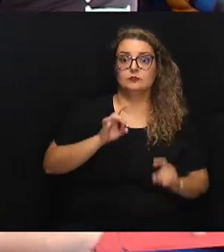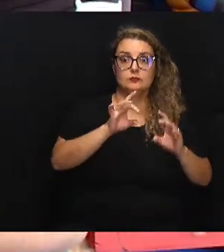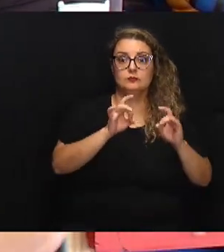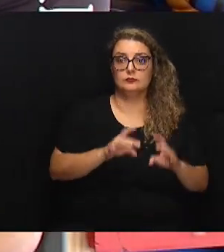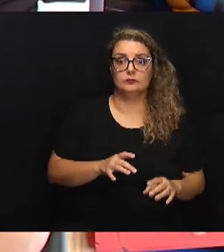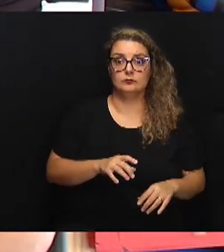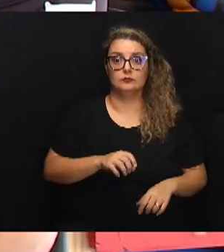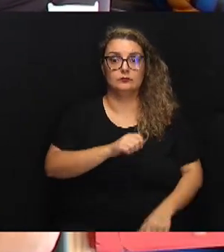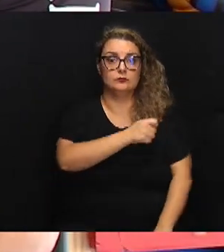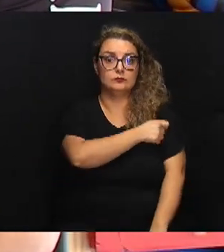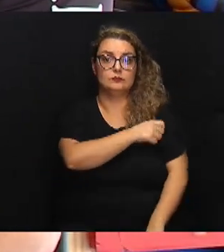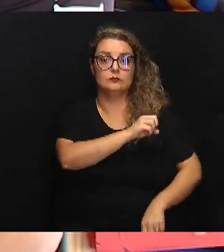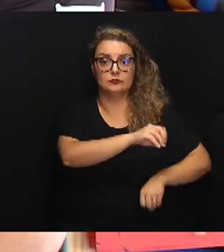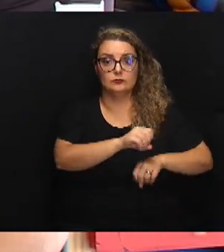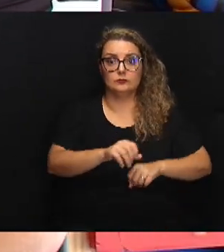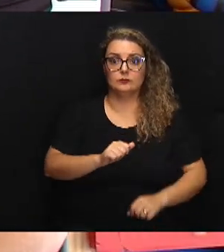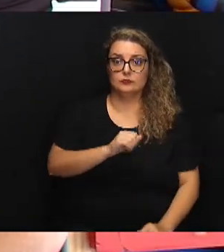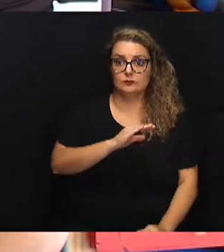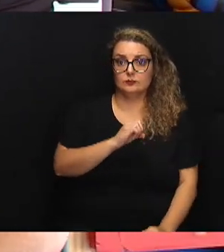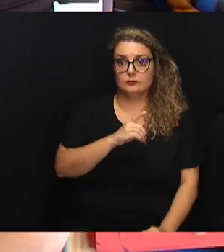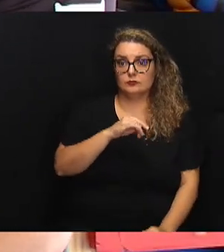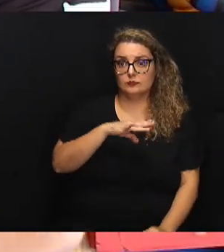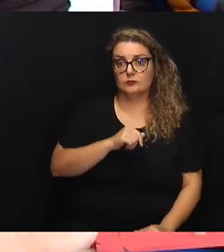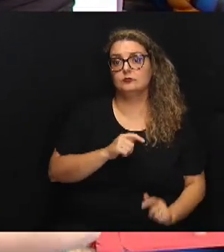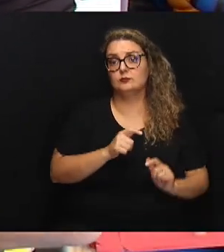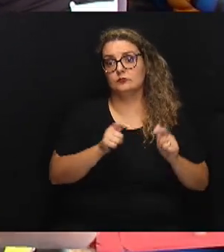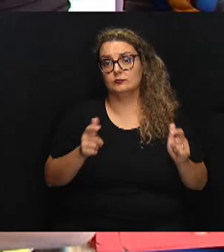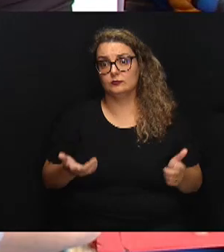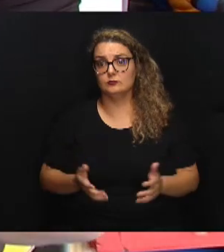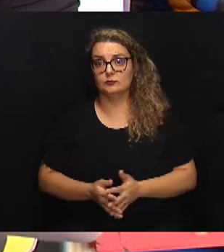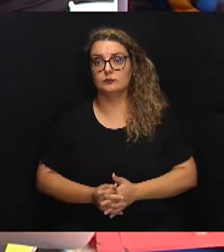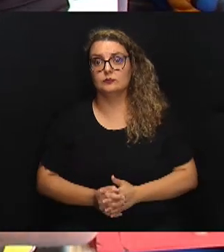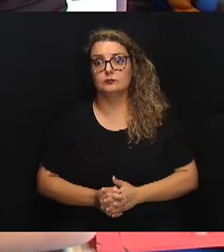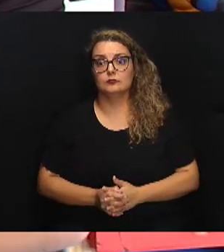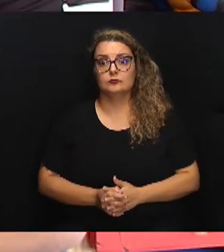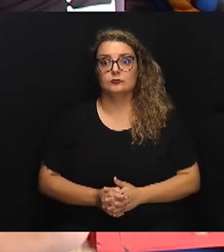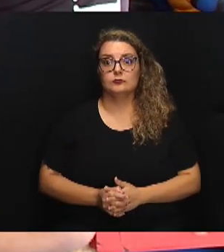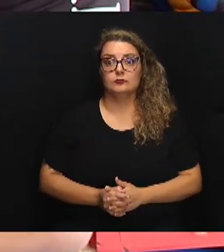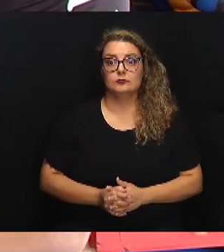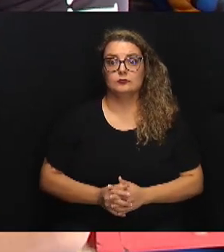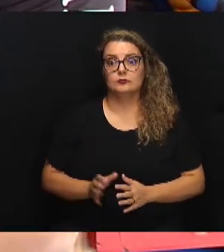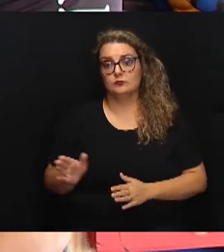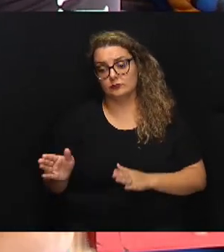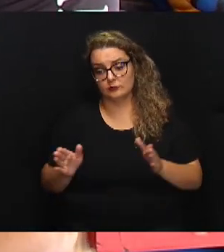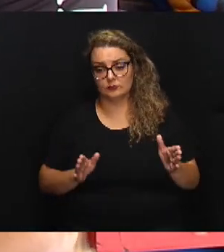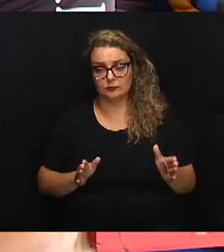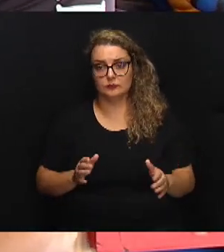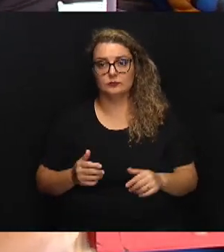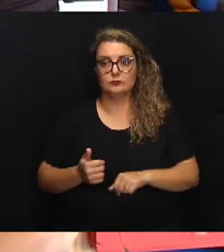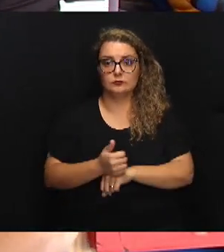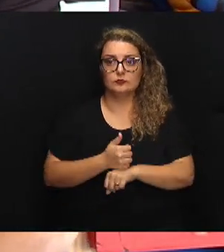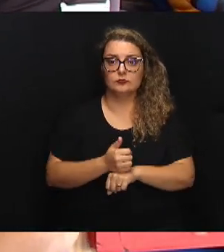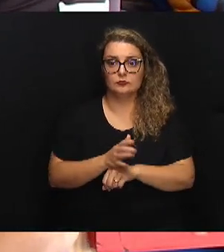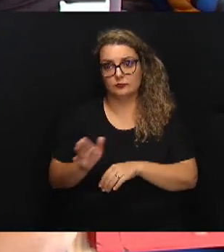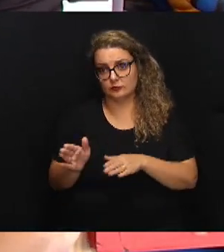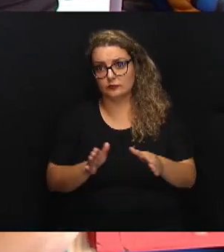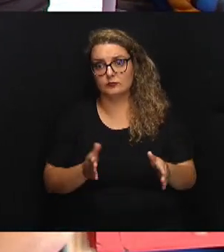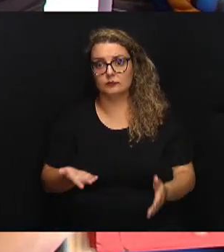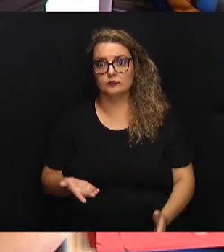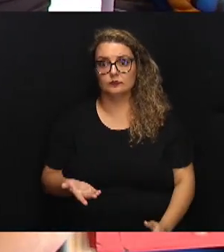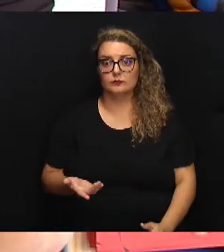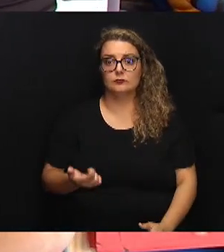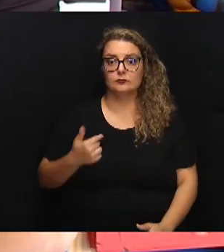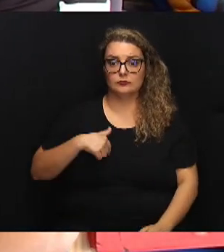em dar aula para fazer a academia dele crescer. Então, é uma dessas vertentes que o atleta vai seguir. Mas aí